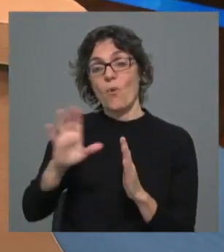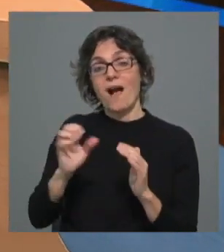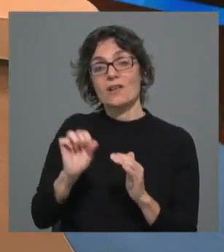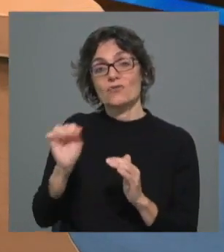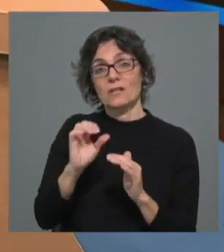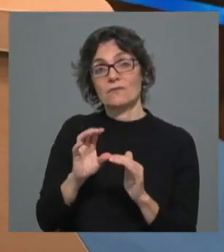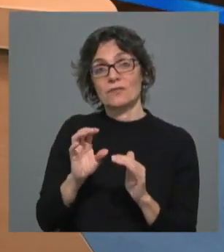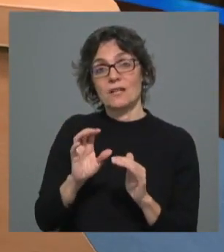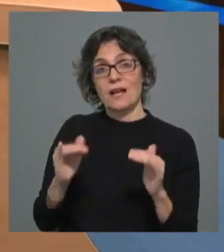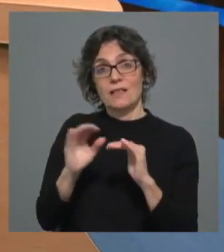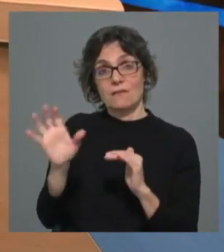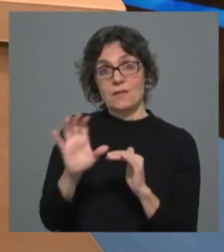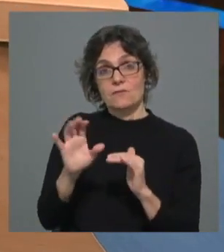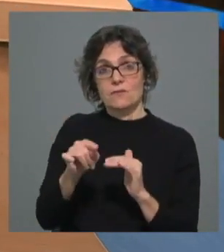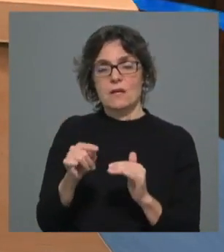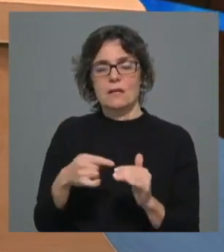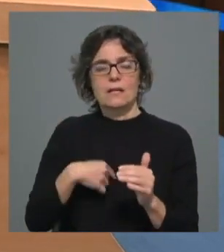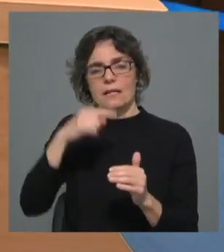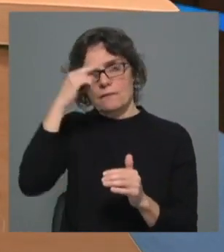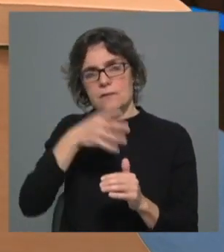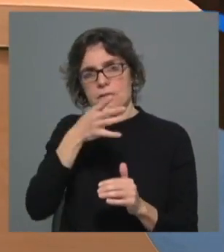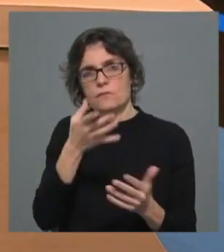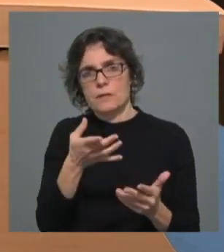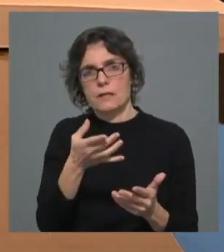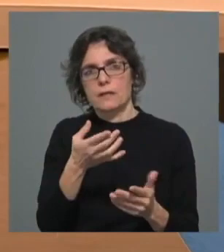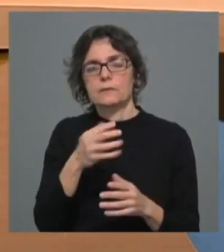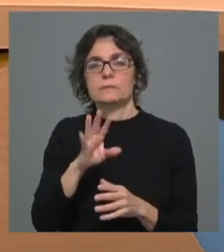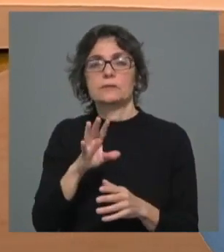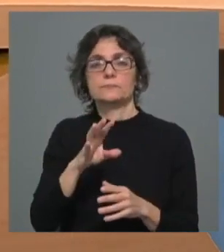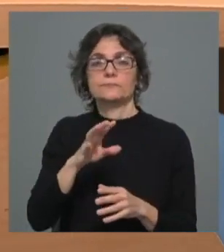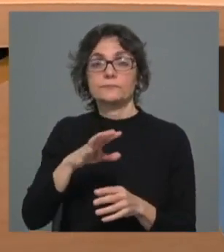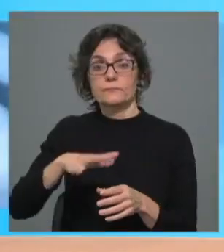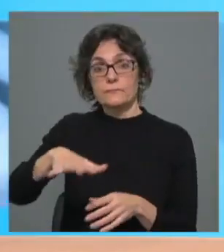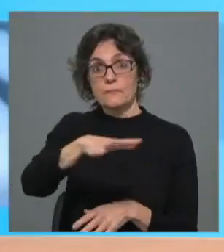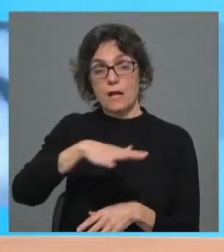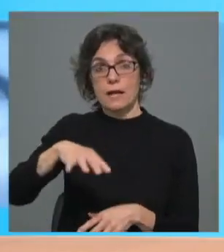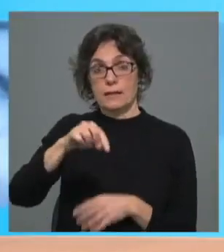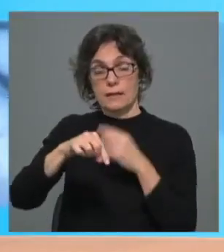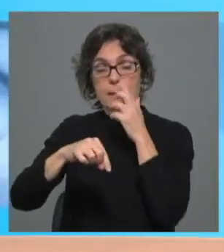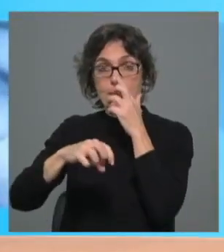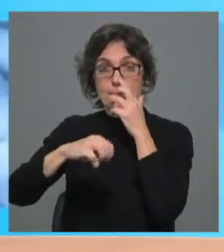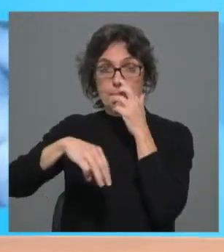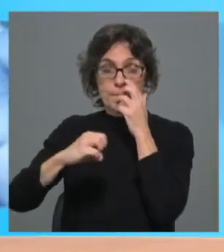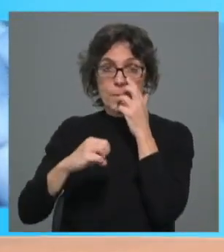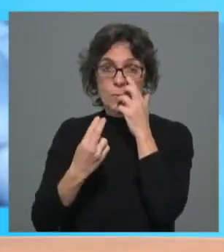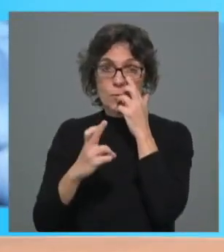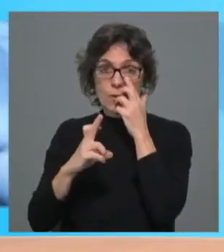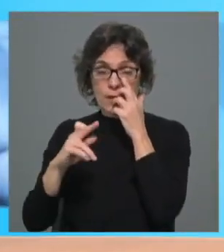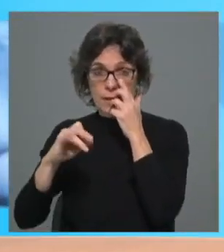explicar a não ser quem vive quem habita nestes espaços claro que moraria está muito